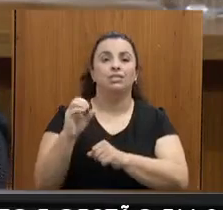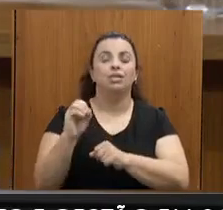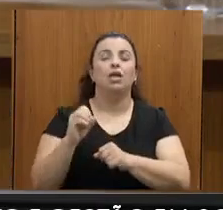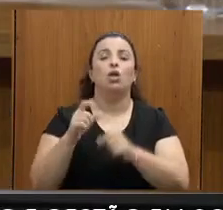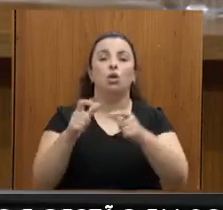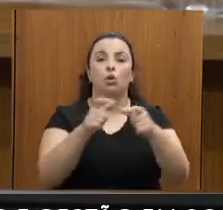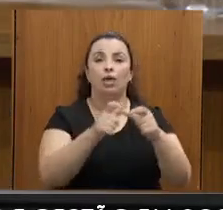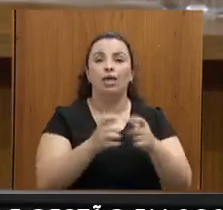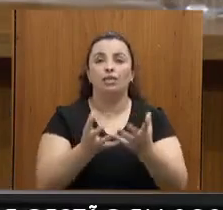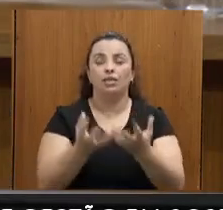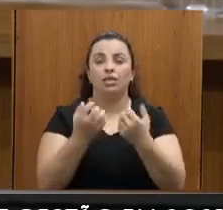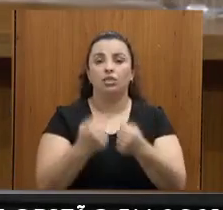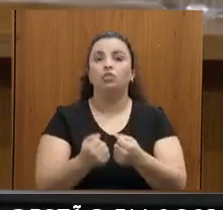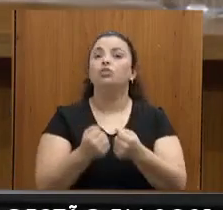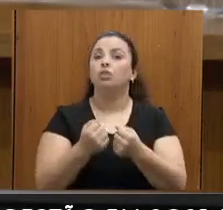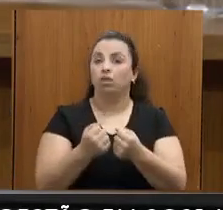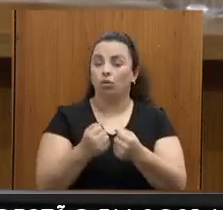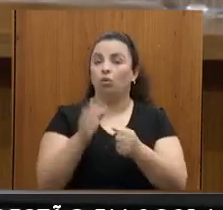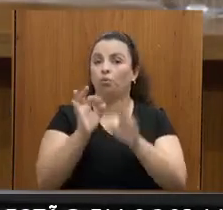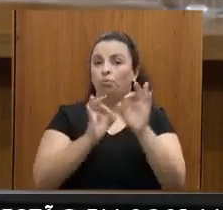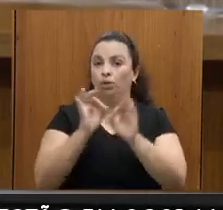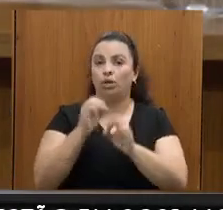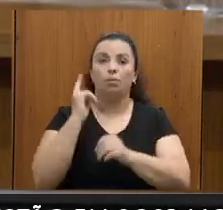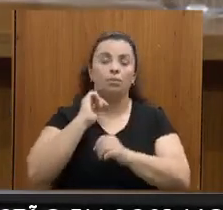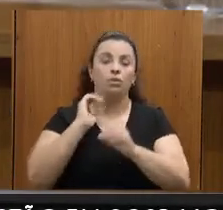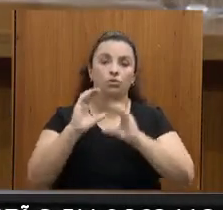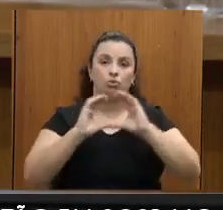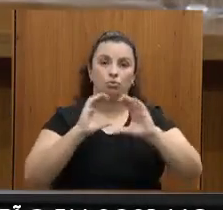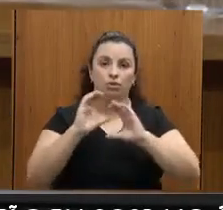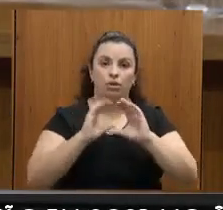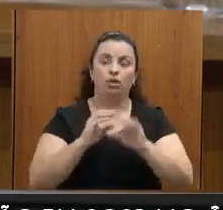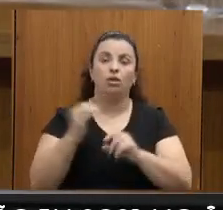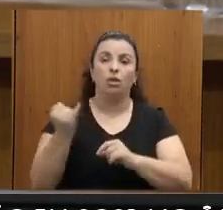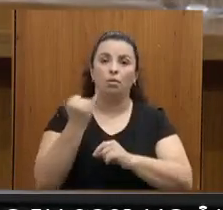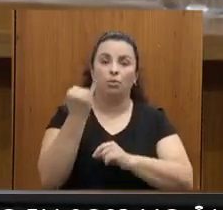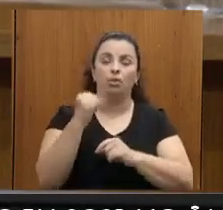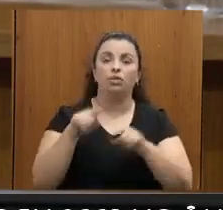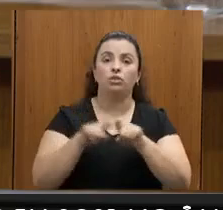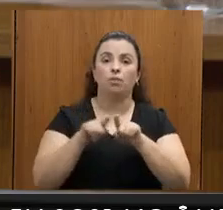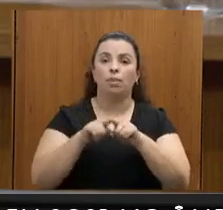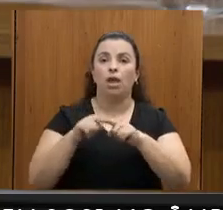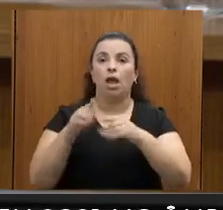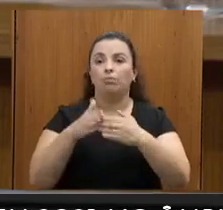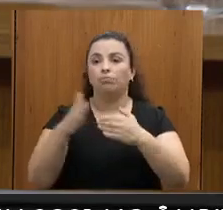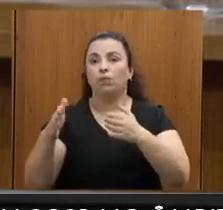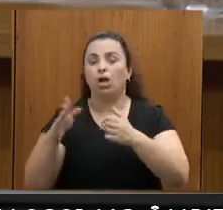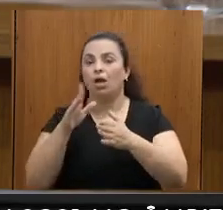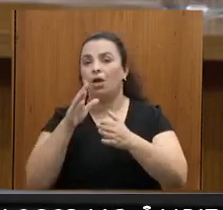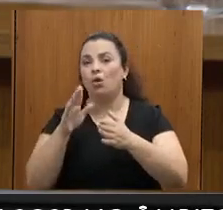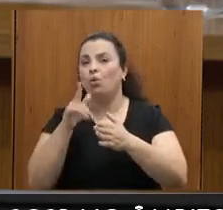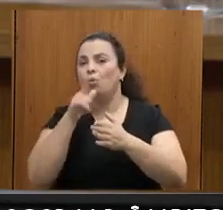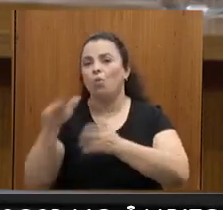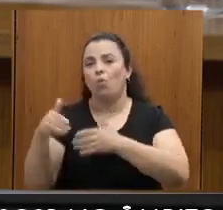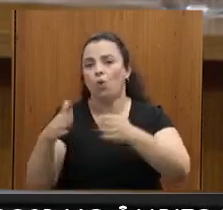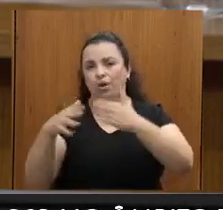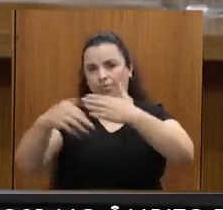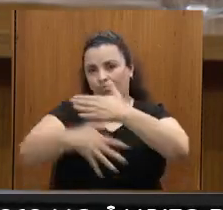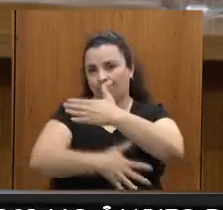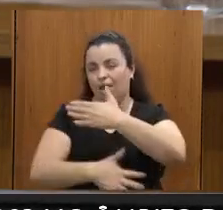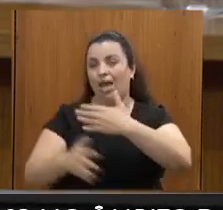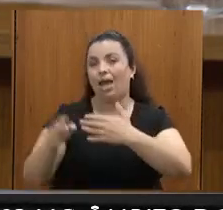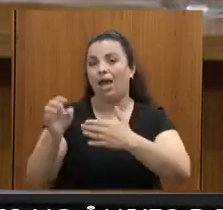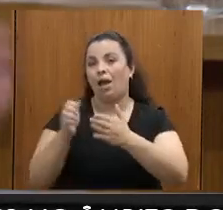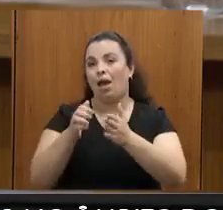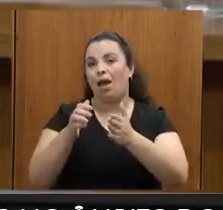atendidas como Minas Comunica e, portanto, sua consideração sobre a margem esquerda do Rio São Francisco. Nós aguardamos, até